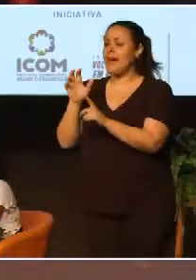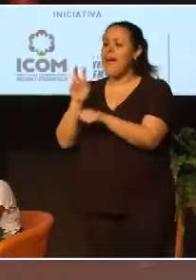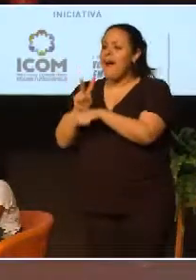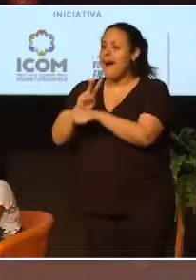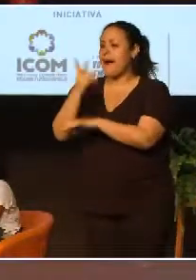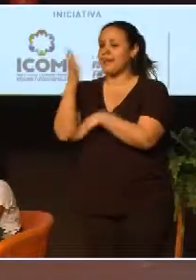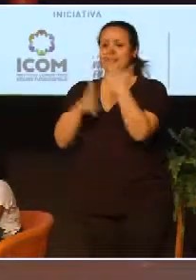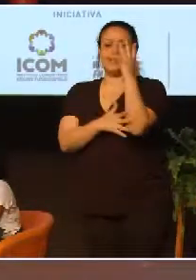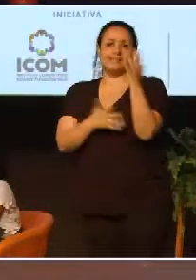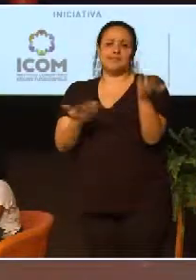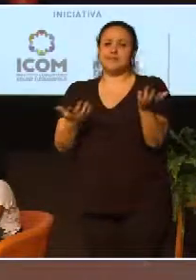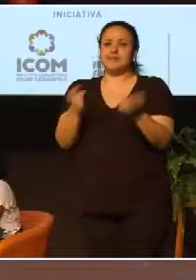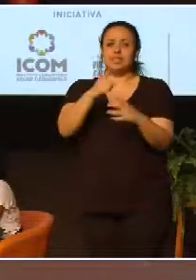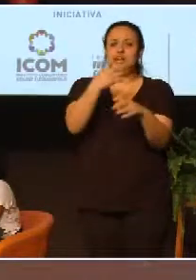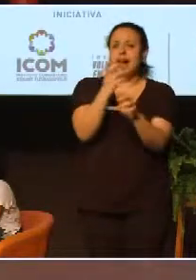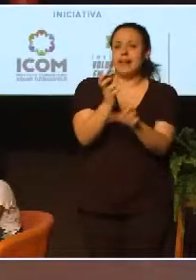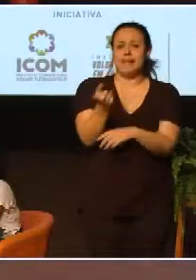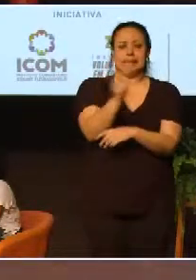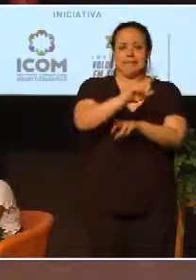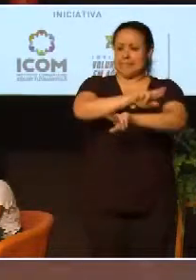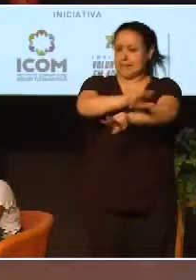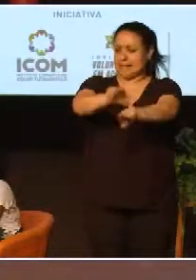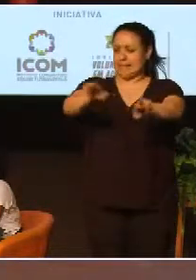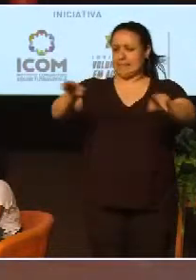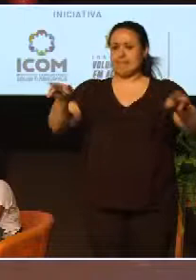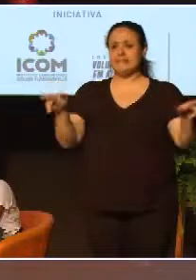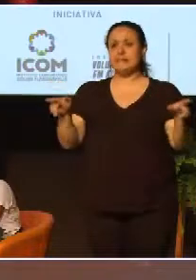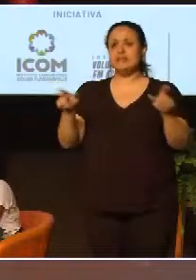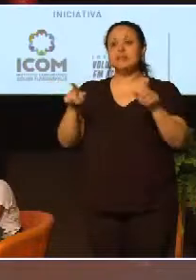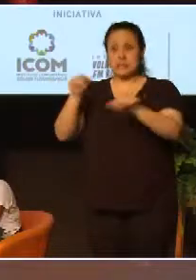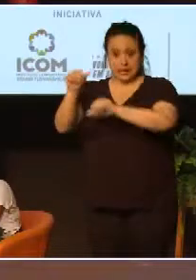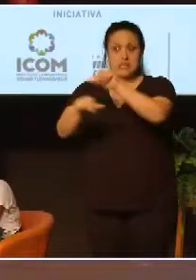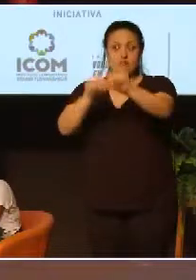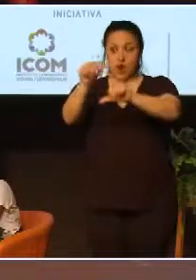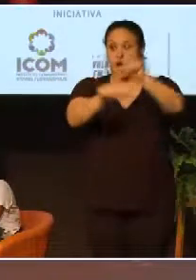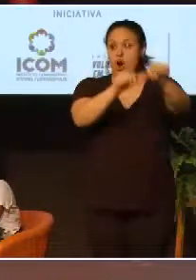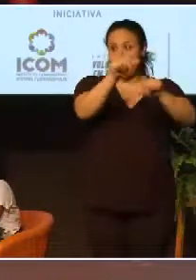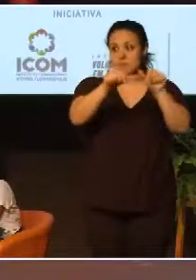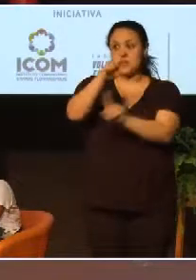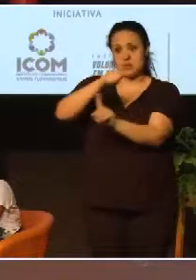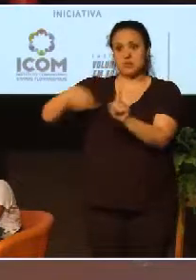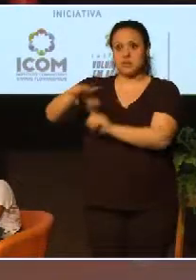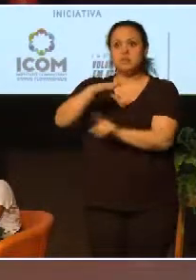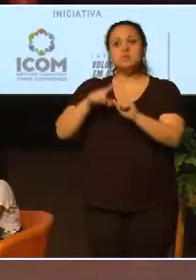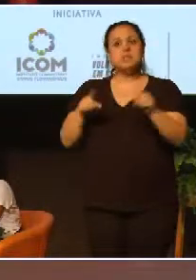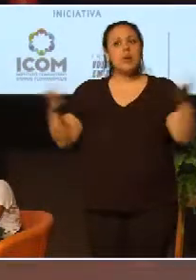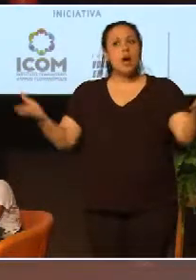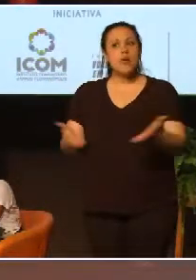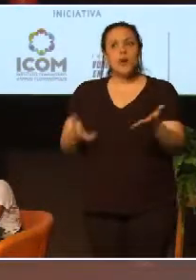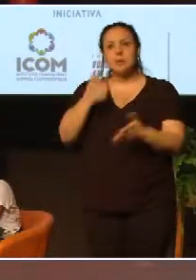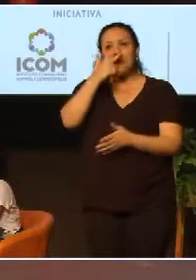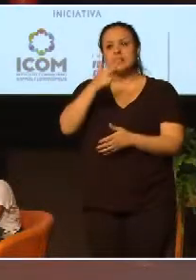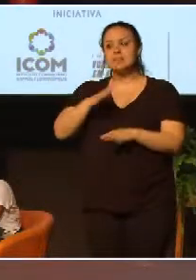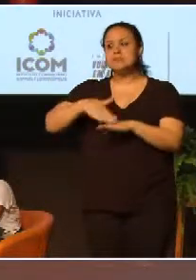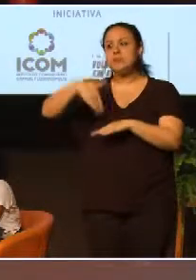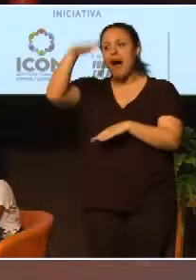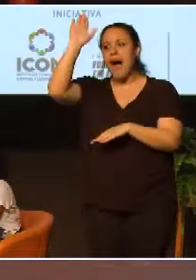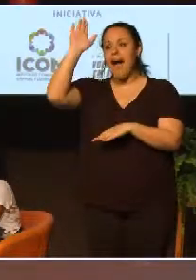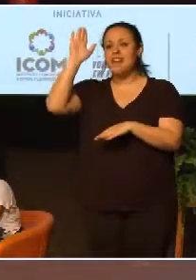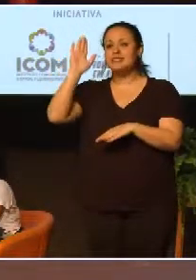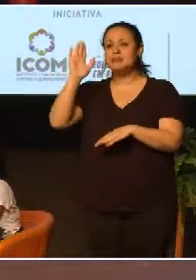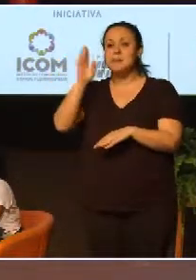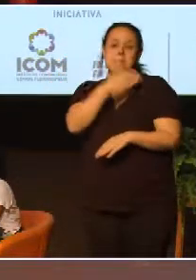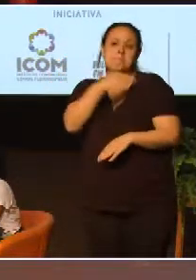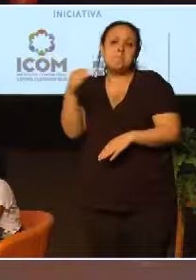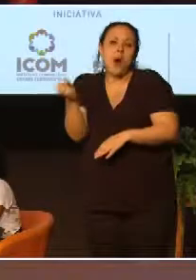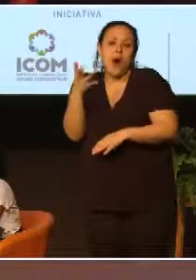vêm, transformam como as coisas são feitas e continuam depois. Agora, eu acho que está começando essa moda do propósito, né? Eu